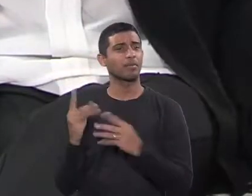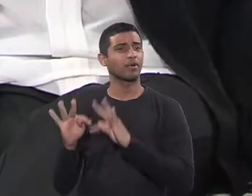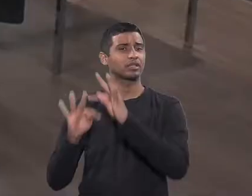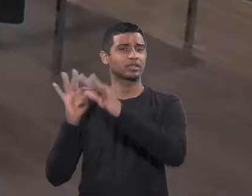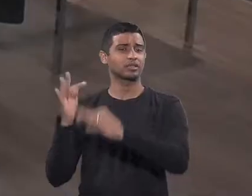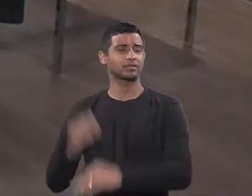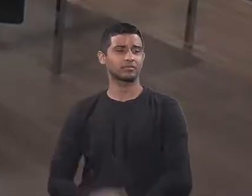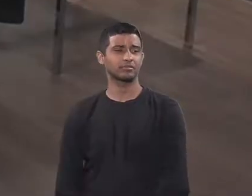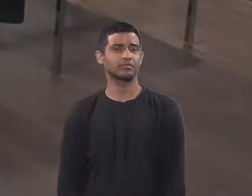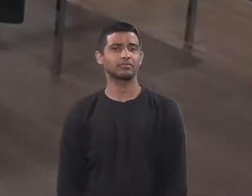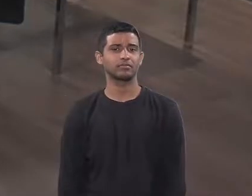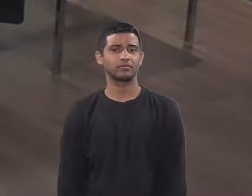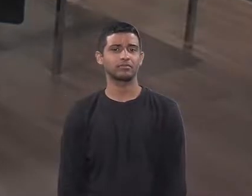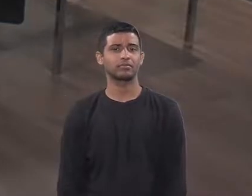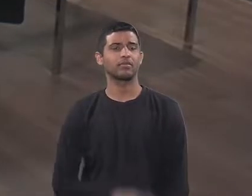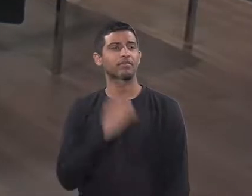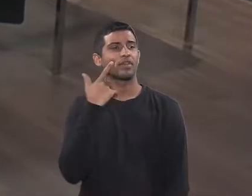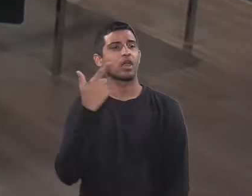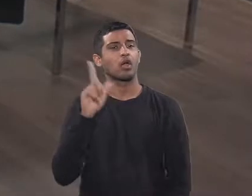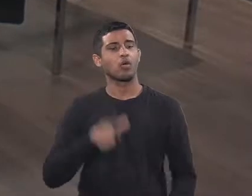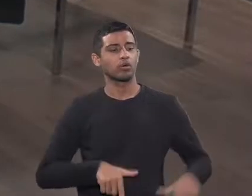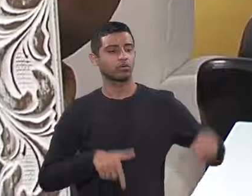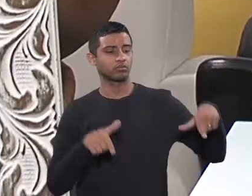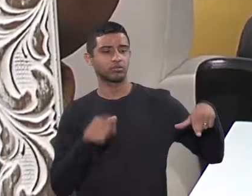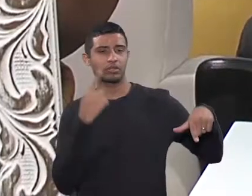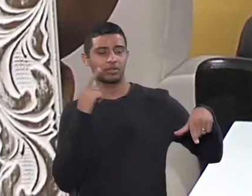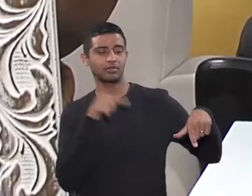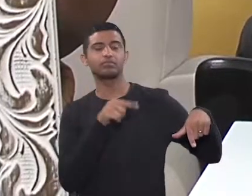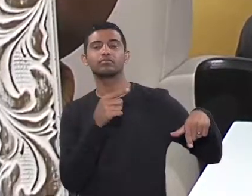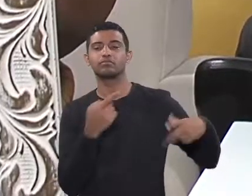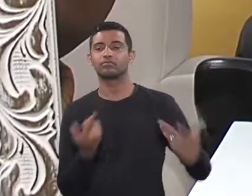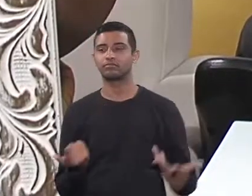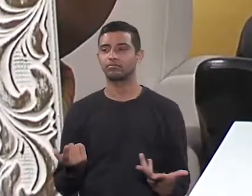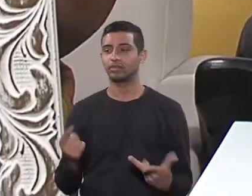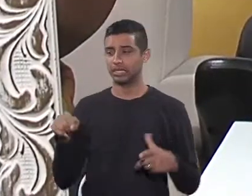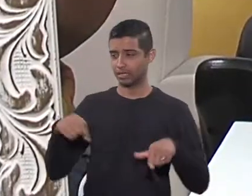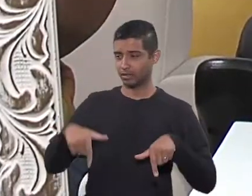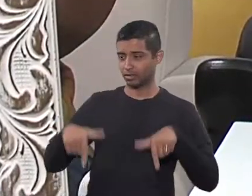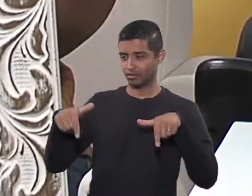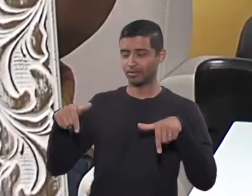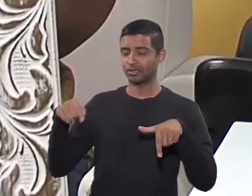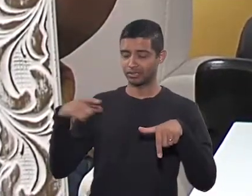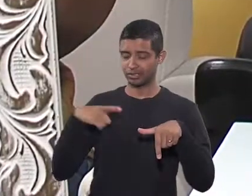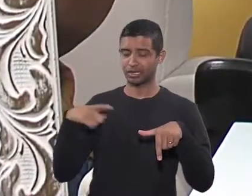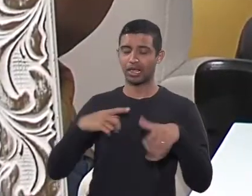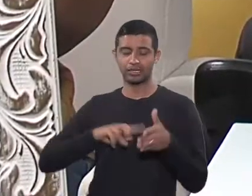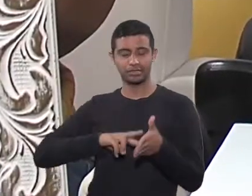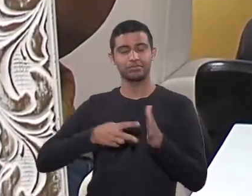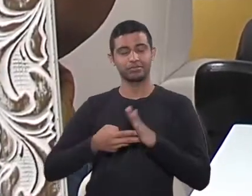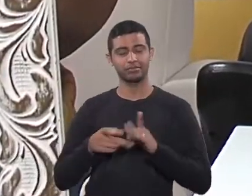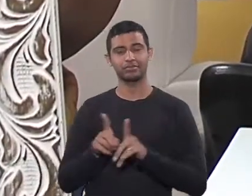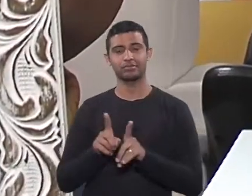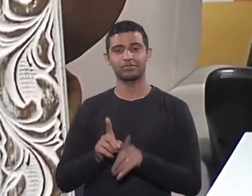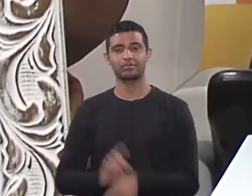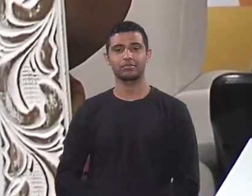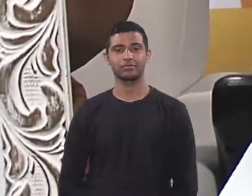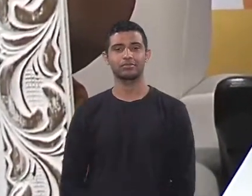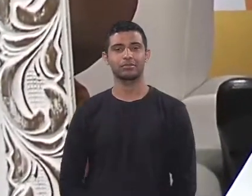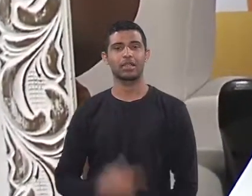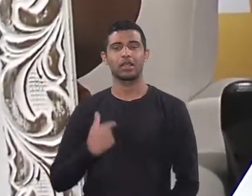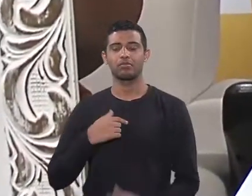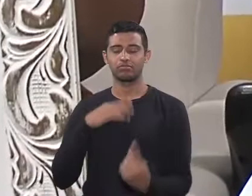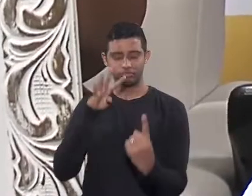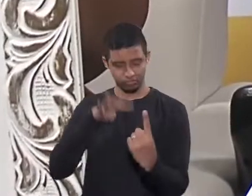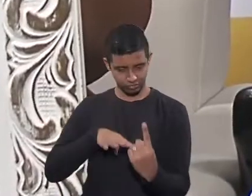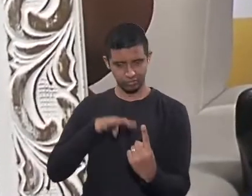tratamento. Vamos lá, esse próximo... Esse quadro, ele tem um significado também. Eu homenageei